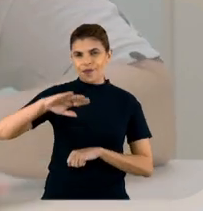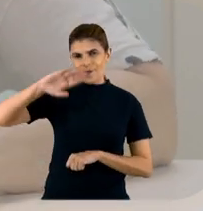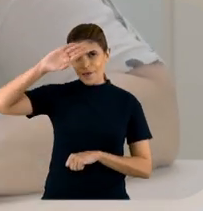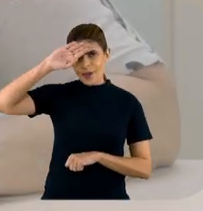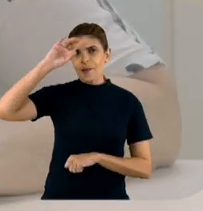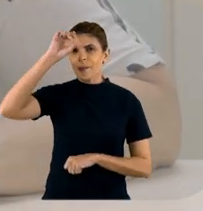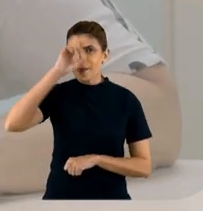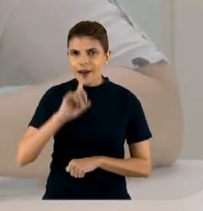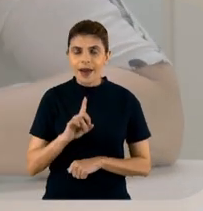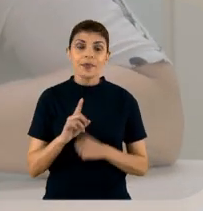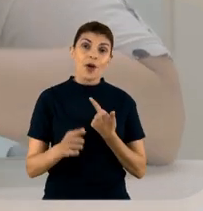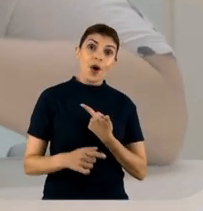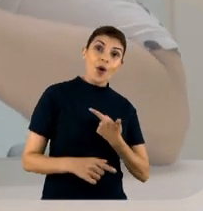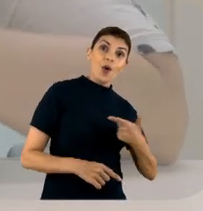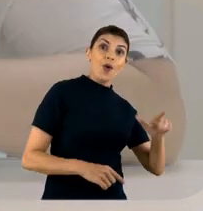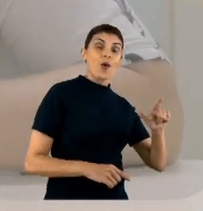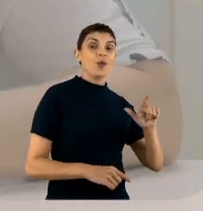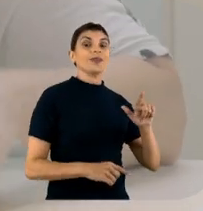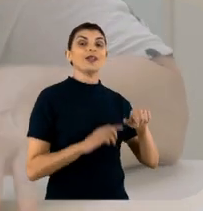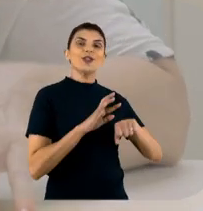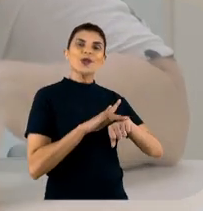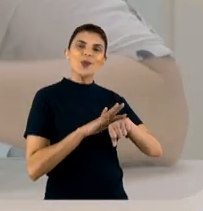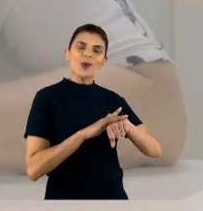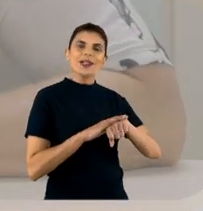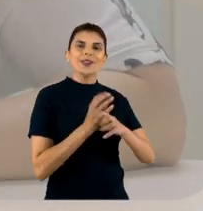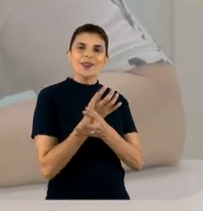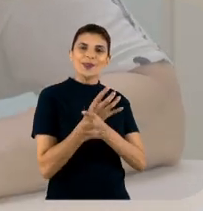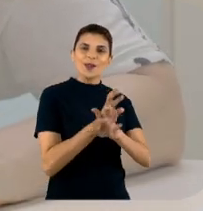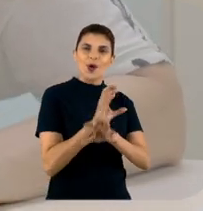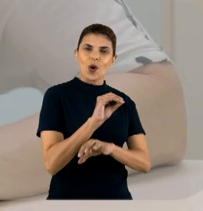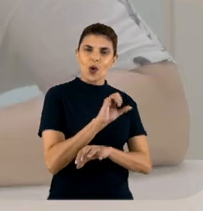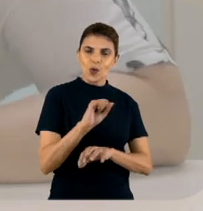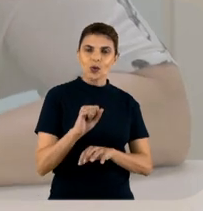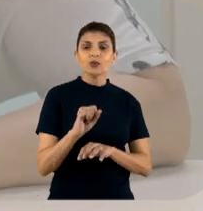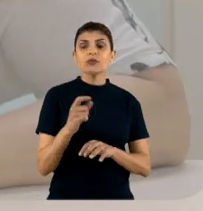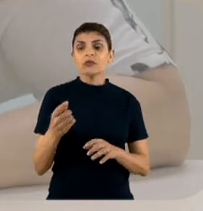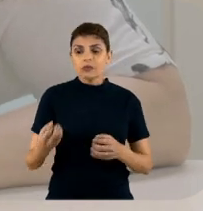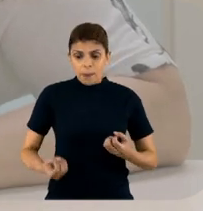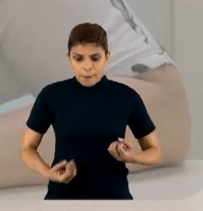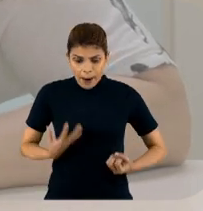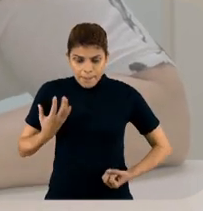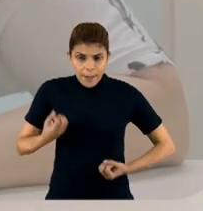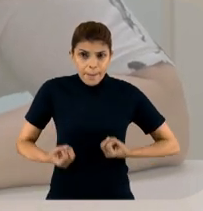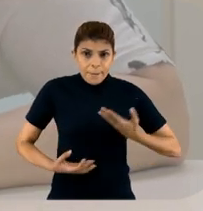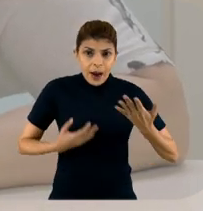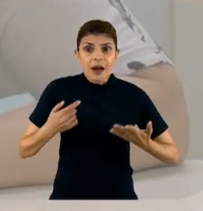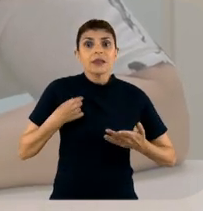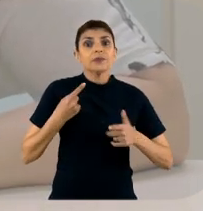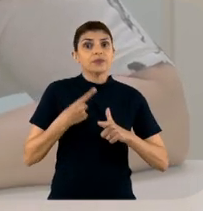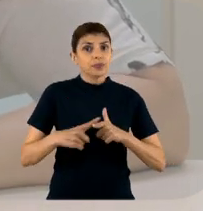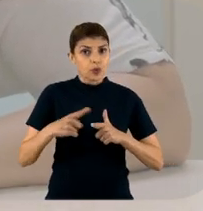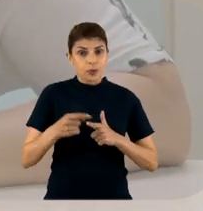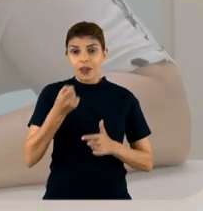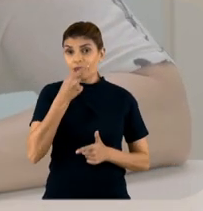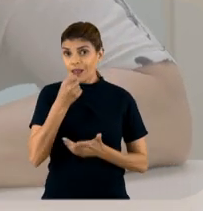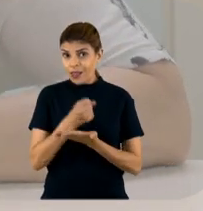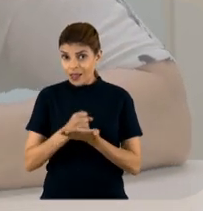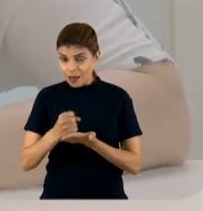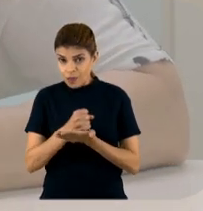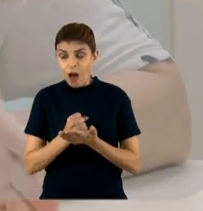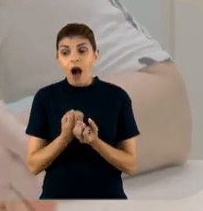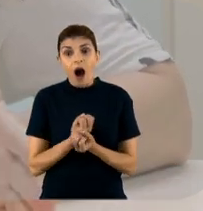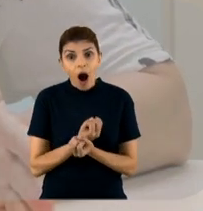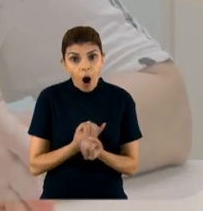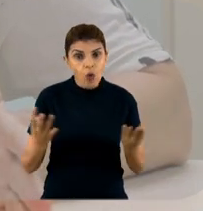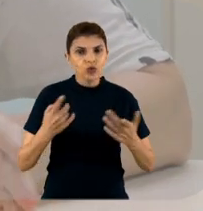doenças reumatológicas Então existe larga experiência Largo conhecimento sobre os efeitos colaterais dessas drogas até por